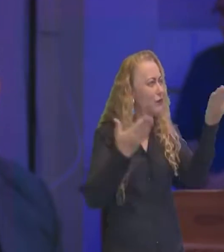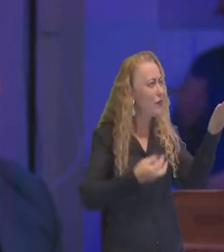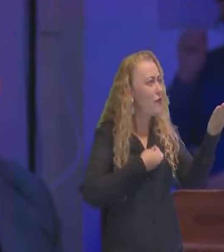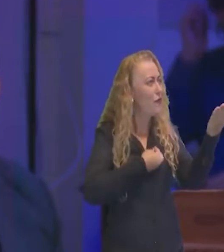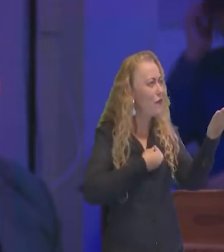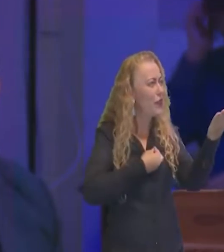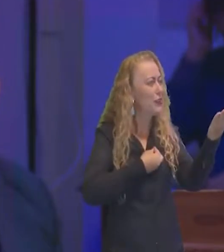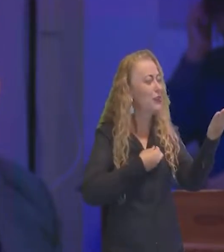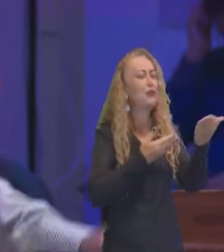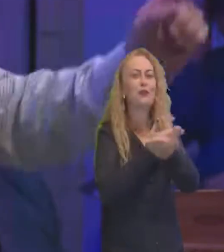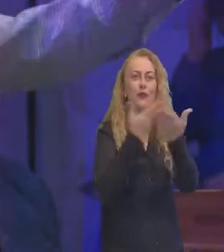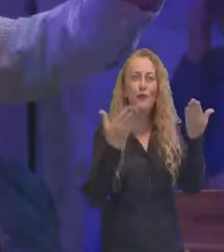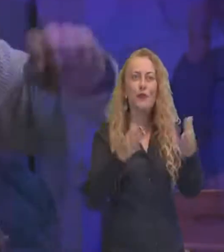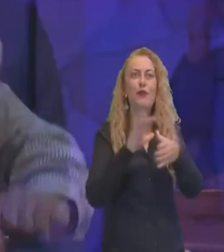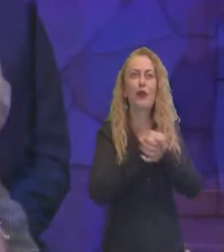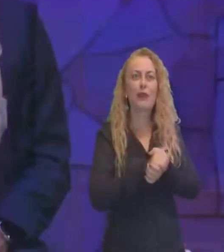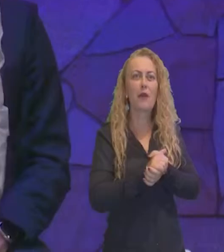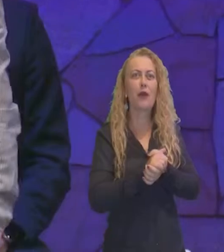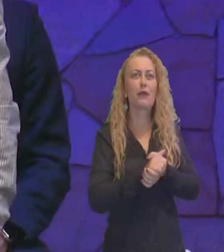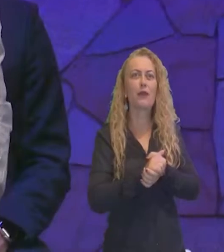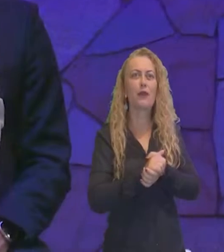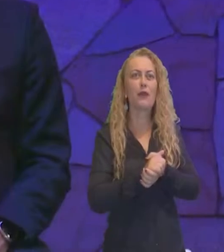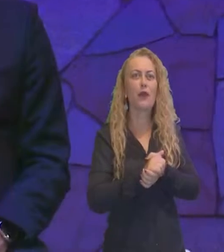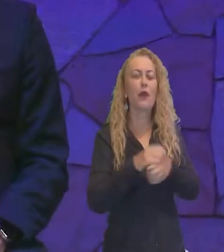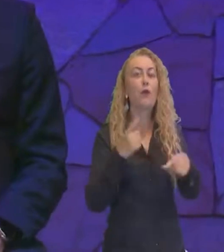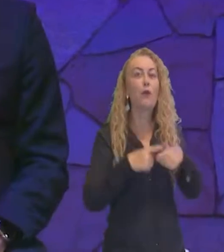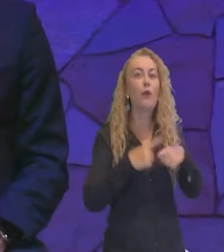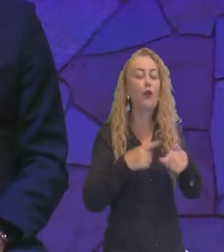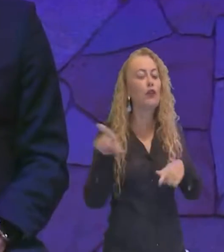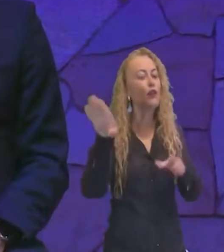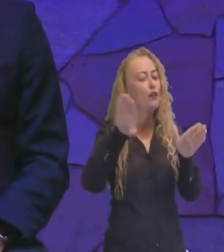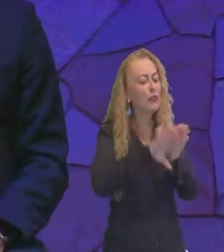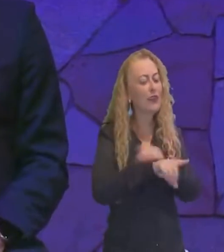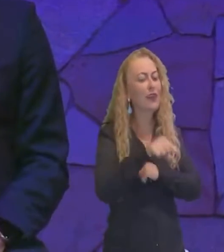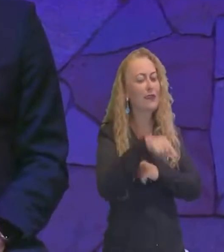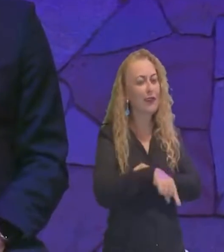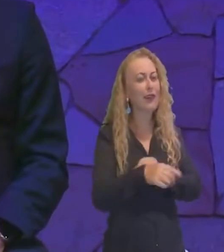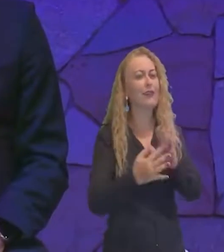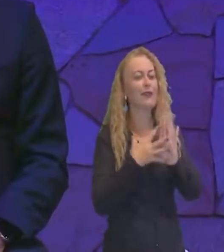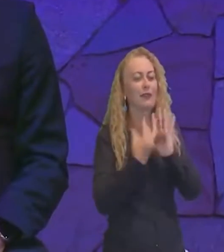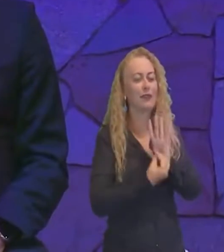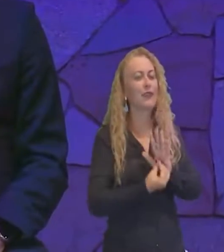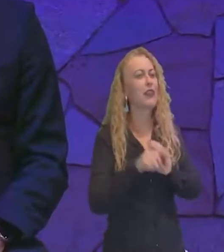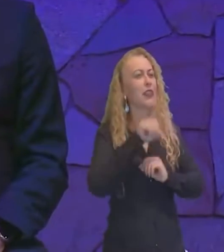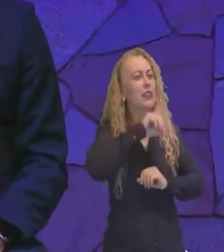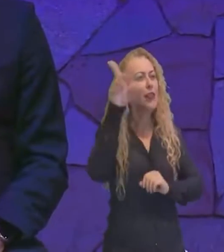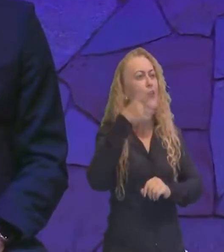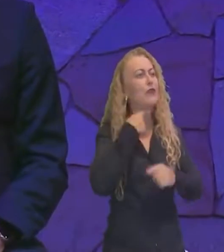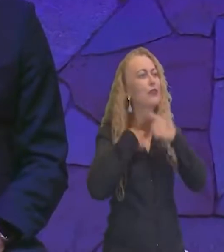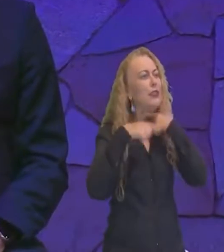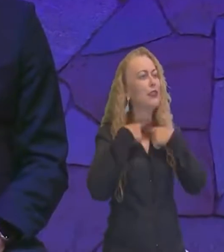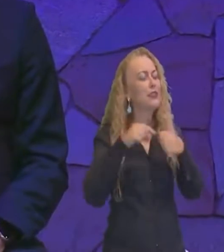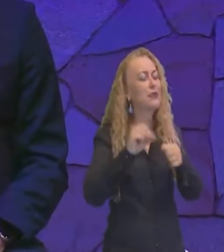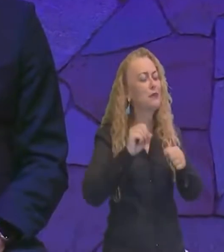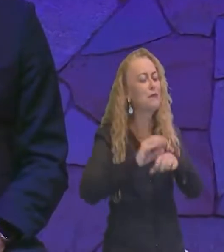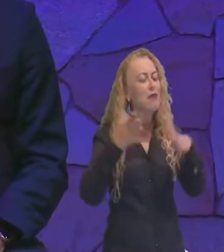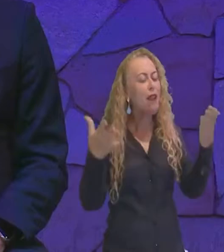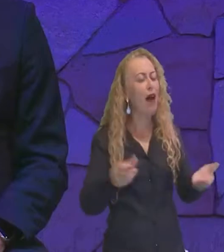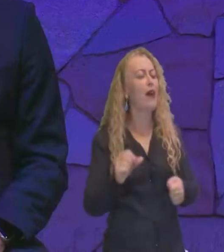seu casamento. Foi para isso que você veio aqui. Foi para isso que você veio. Deus quer fazer um milagre. Você